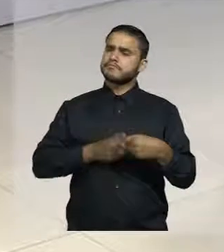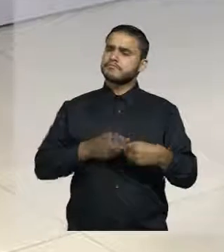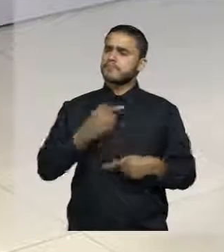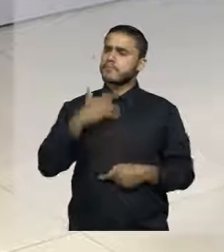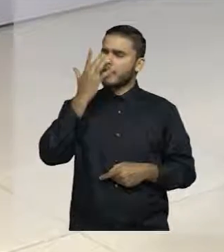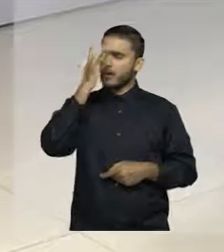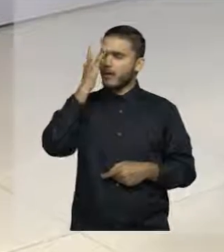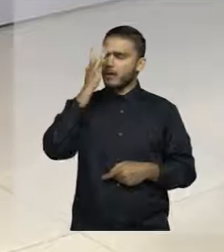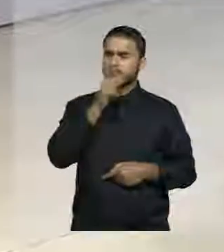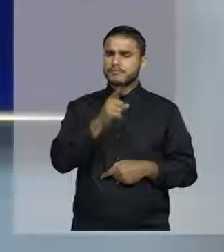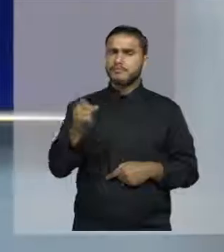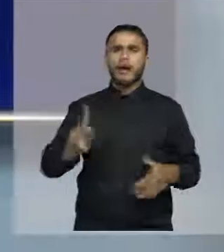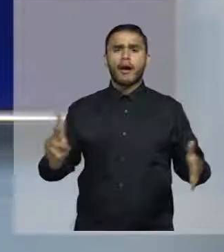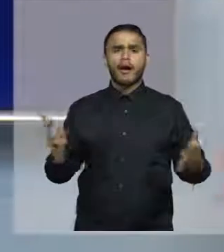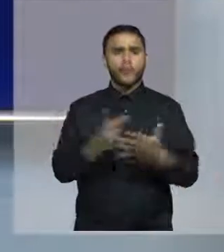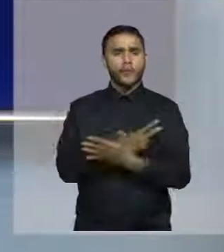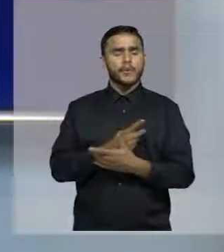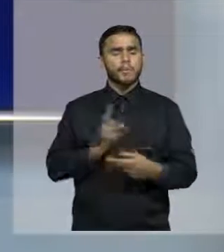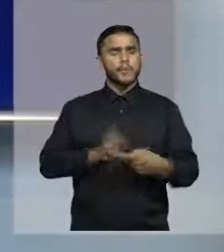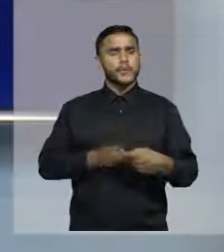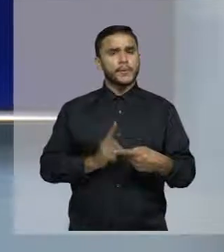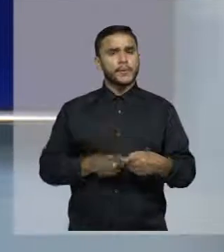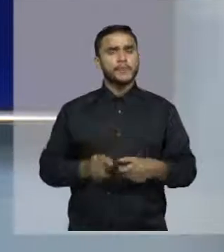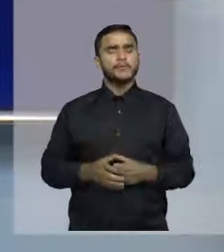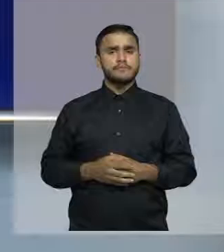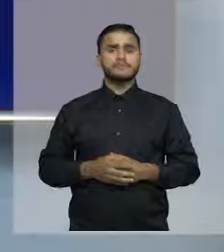as causas dessa questão. Vamos lá.